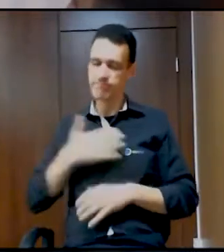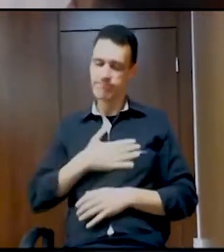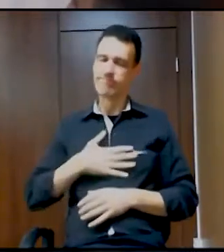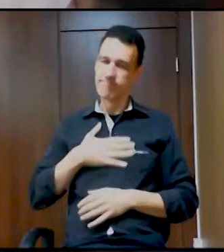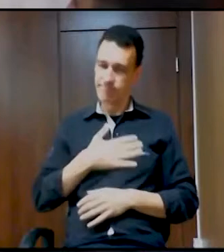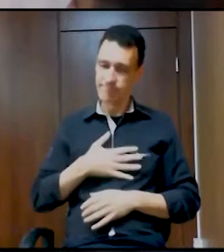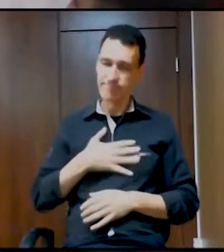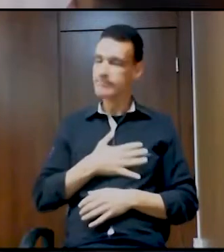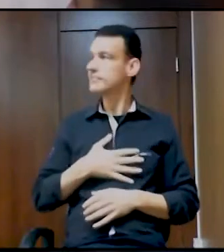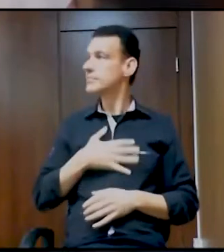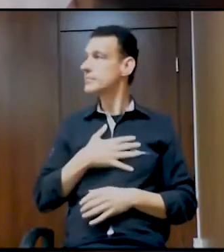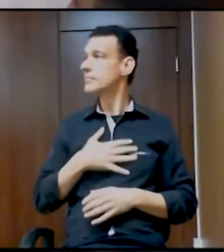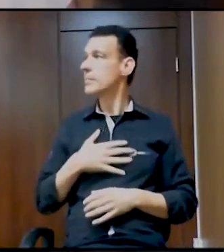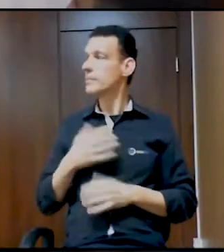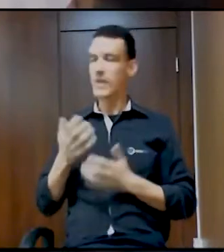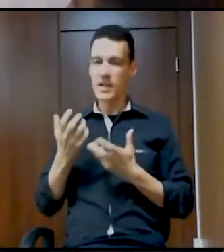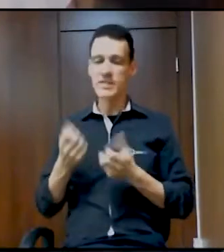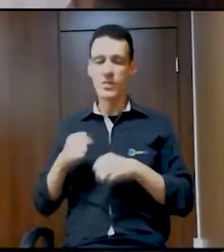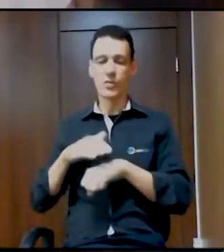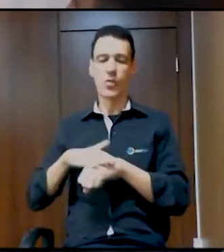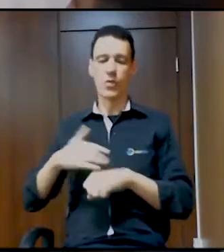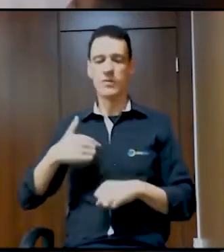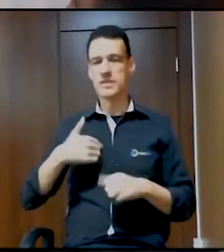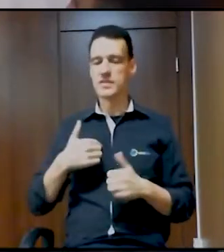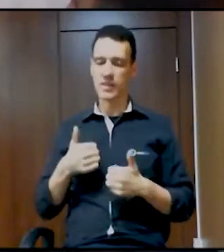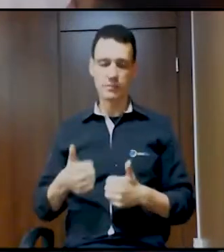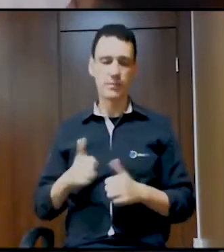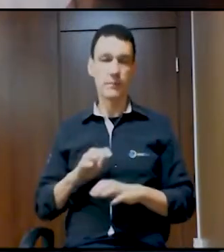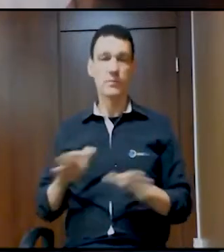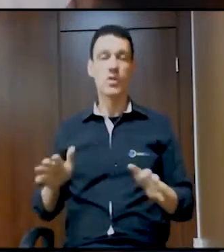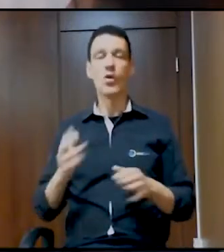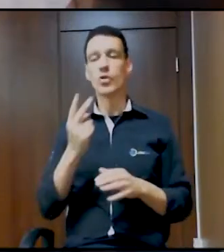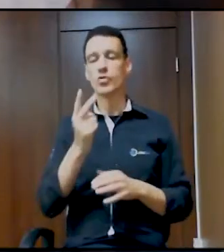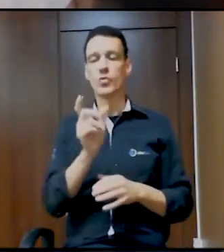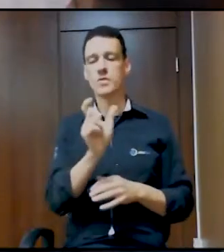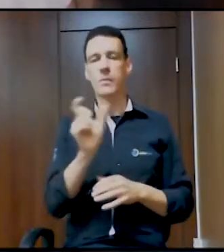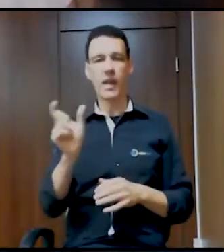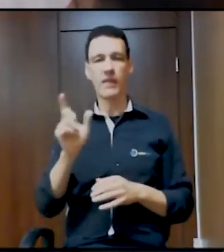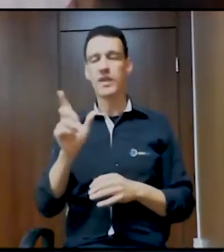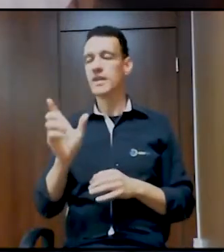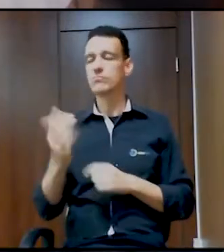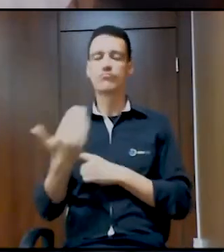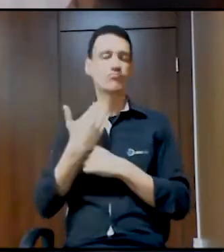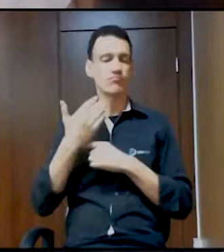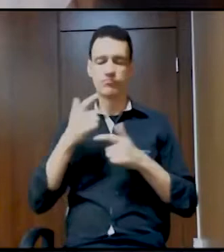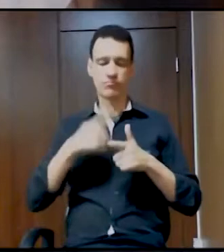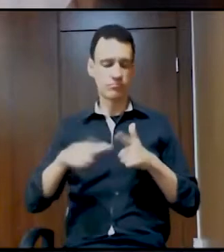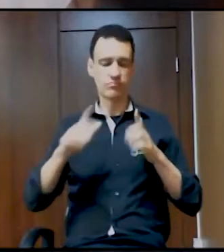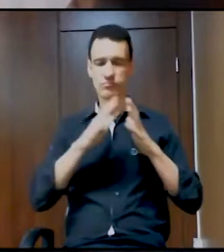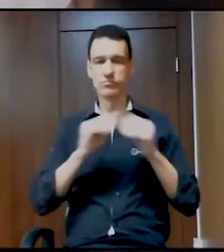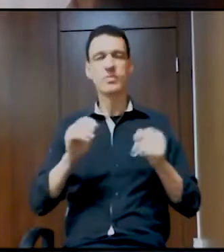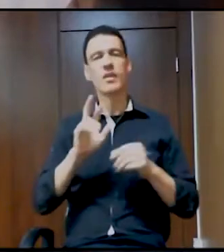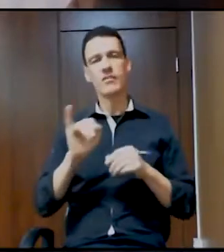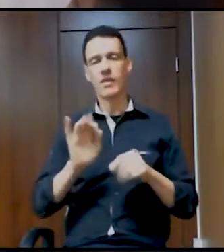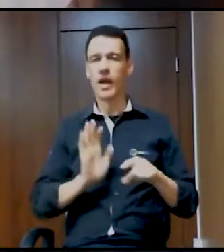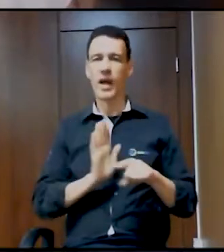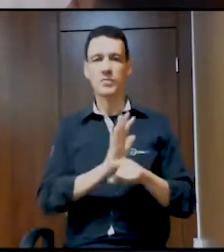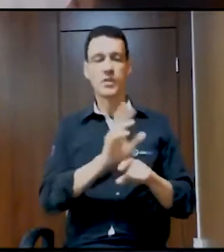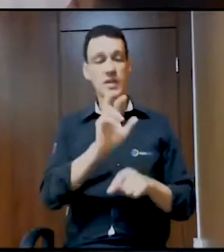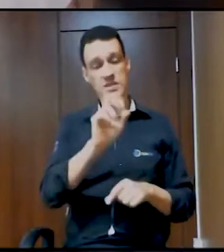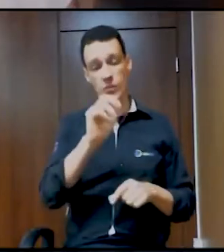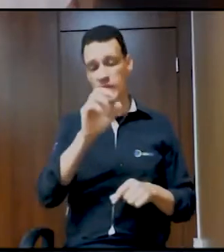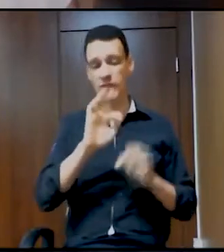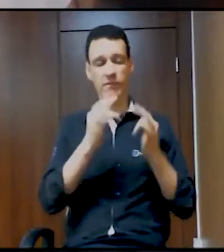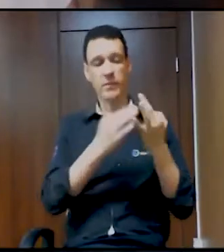dele, que me recebeu muito bem. E em 2 palavras, ele resolveu o problema da minha comunidade. Elas vão ser atendidas, 50 famílias,